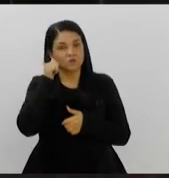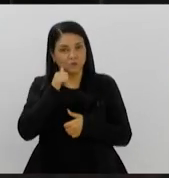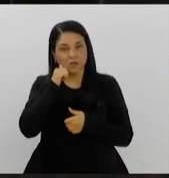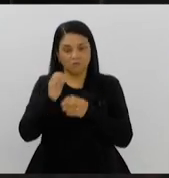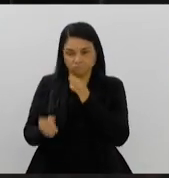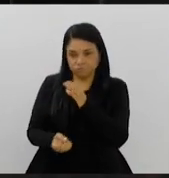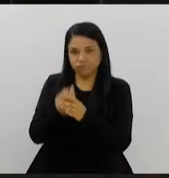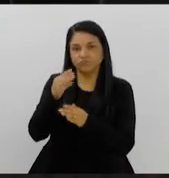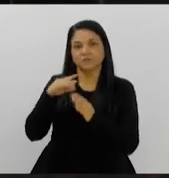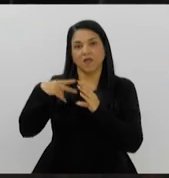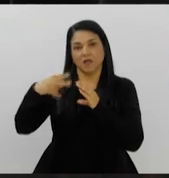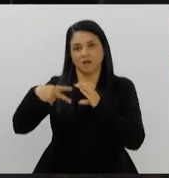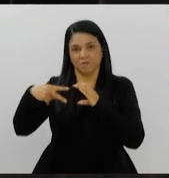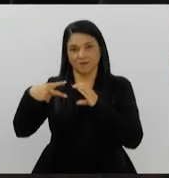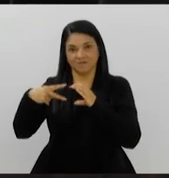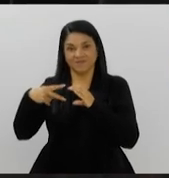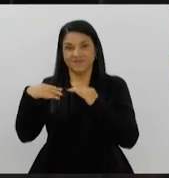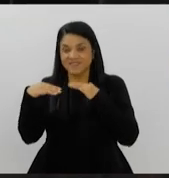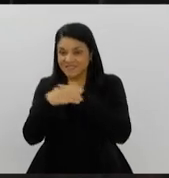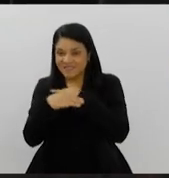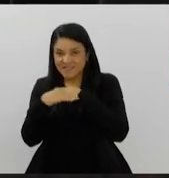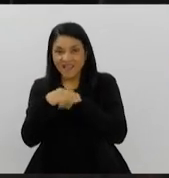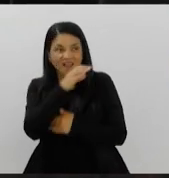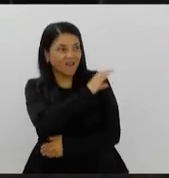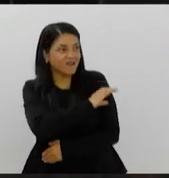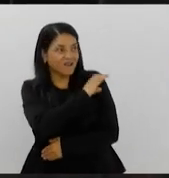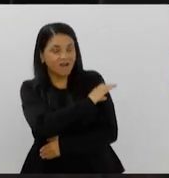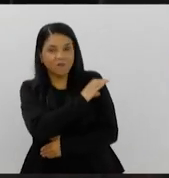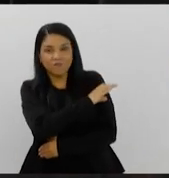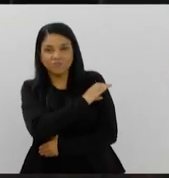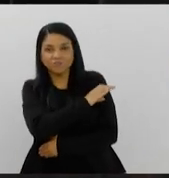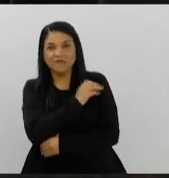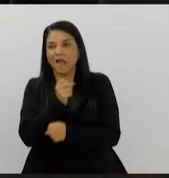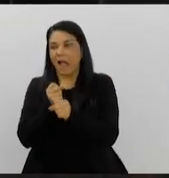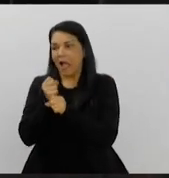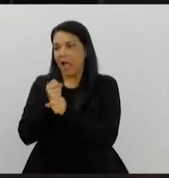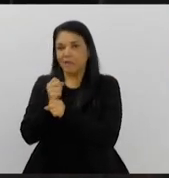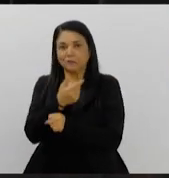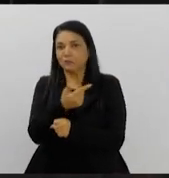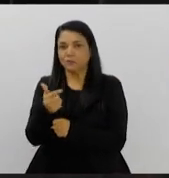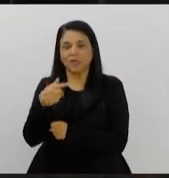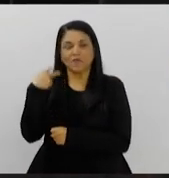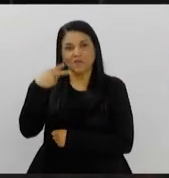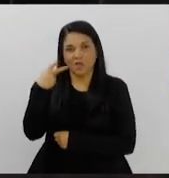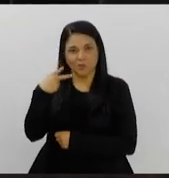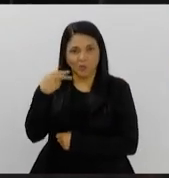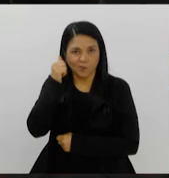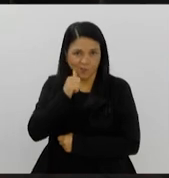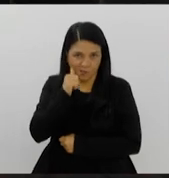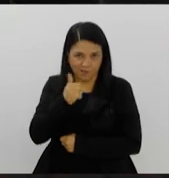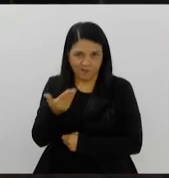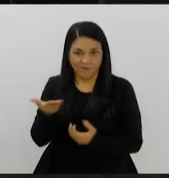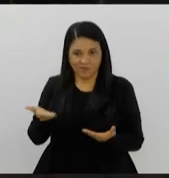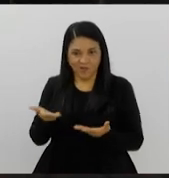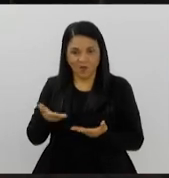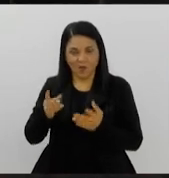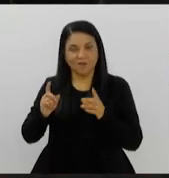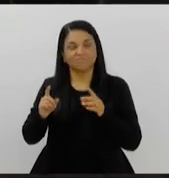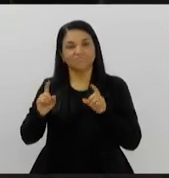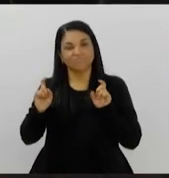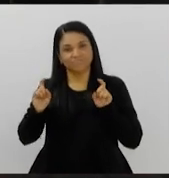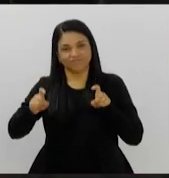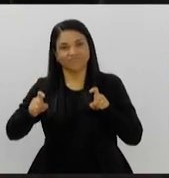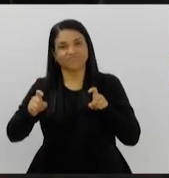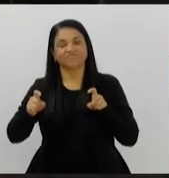Porque não é admissível. Cidade de Campos ficou tanto tempo sem uma vereadora e agora No próximo pleito, teremos